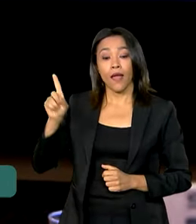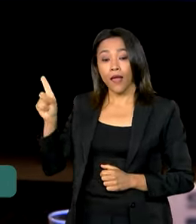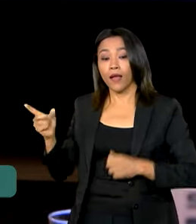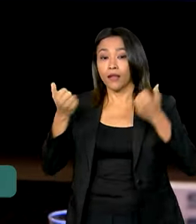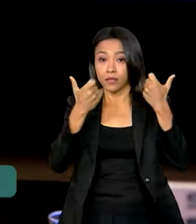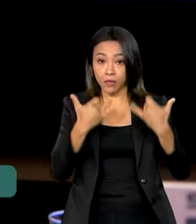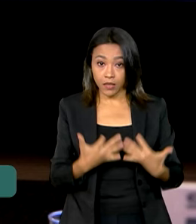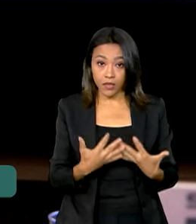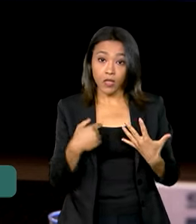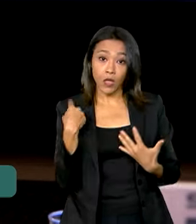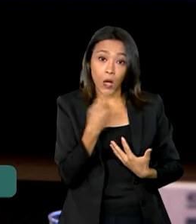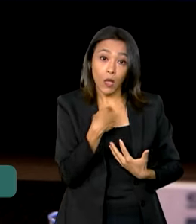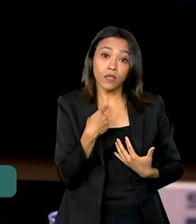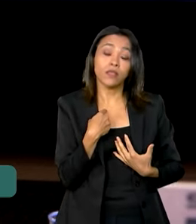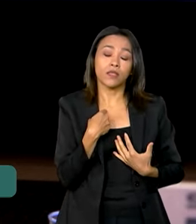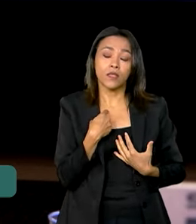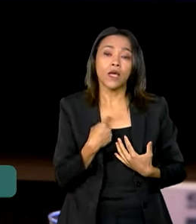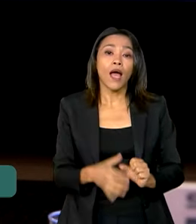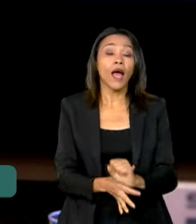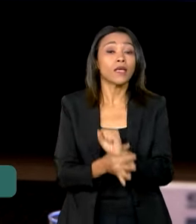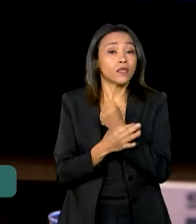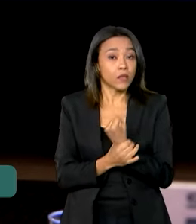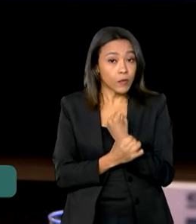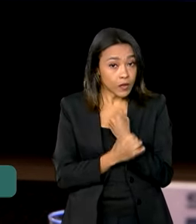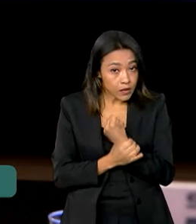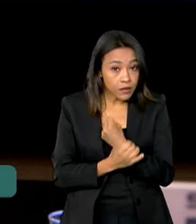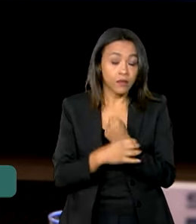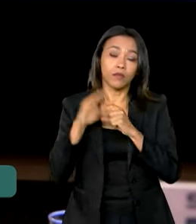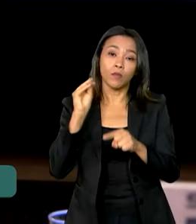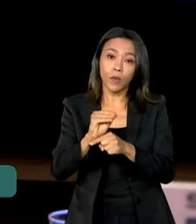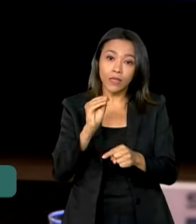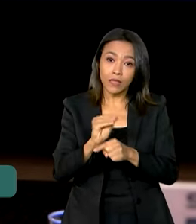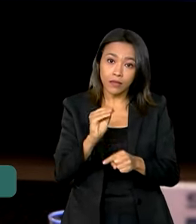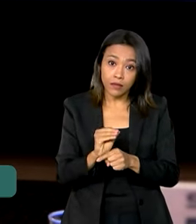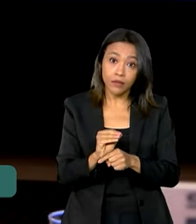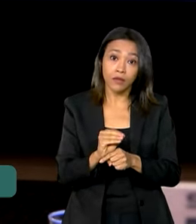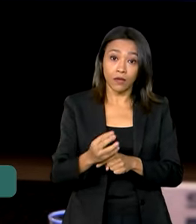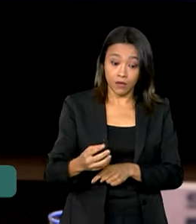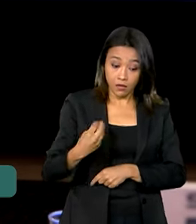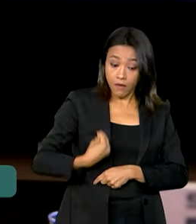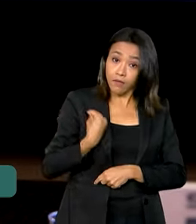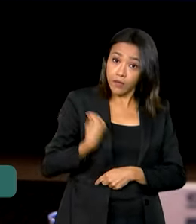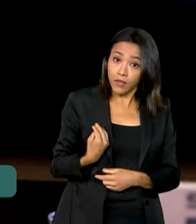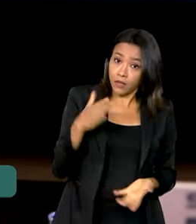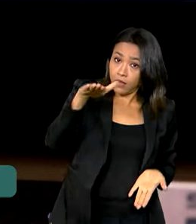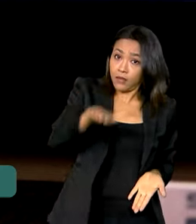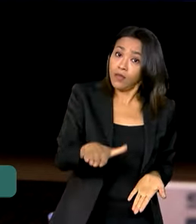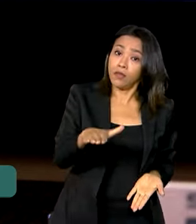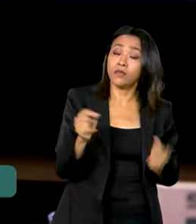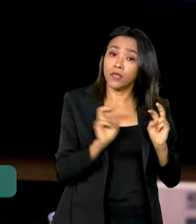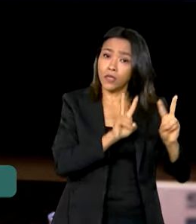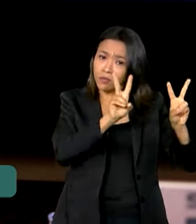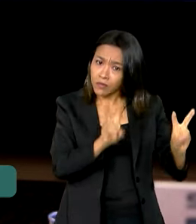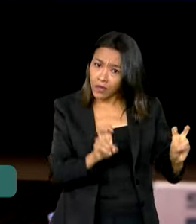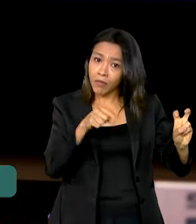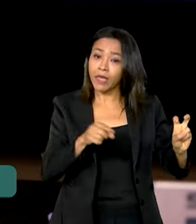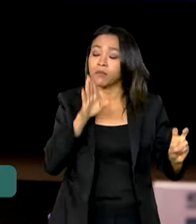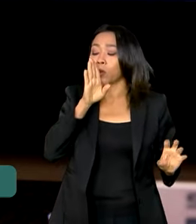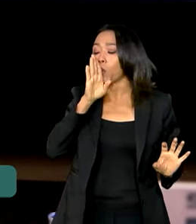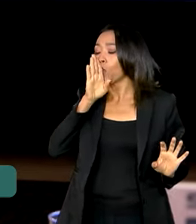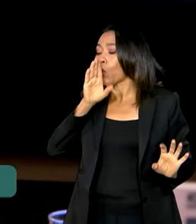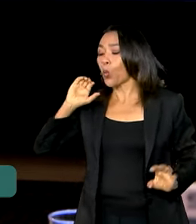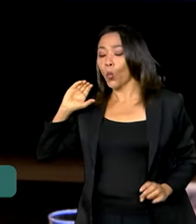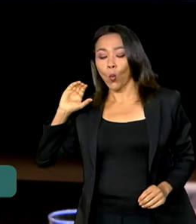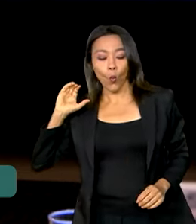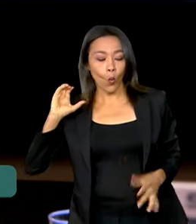garantia da da proteção integral a crianças e adolescentes e de um tema que muitas vezes as pessoas silenciam como por